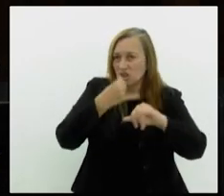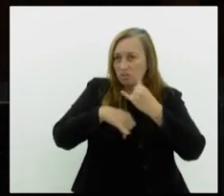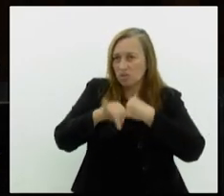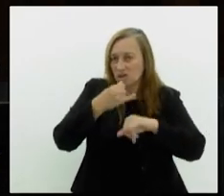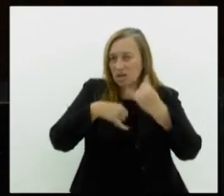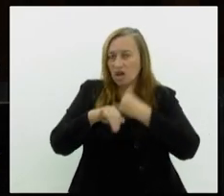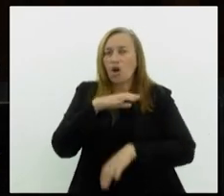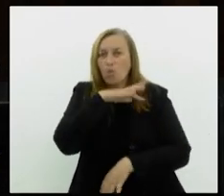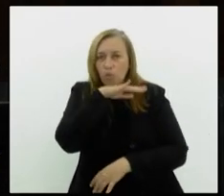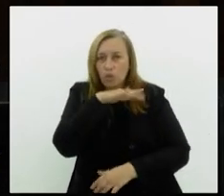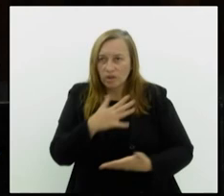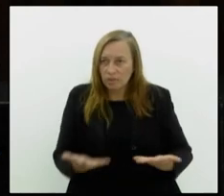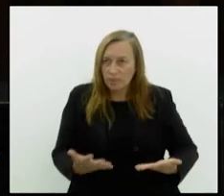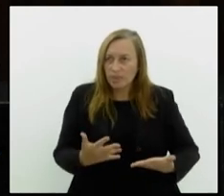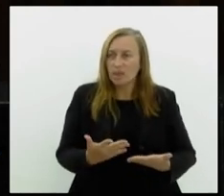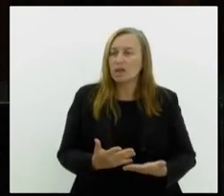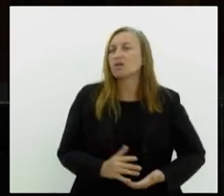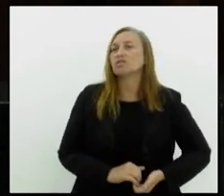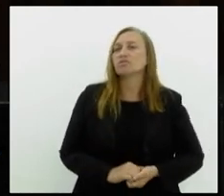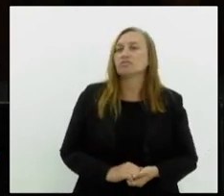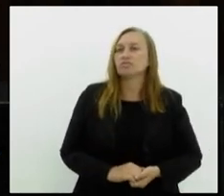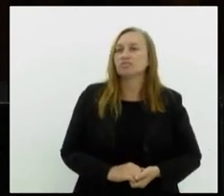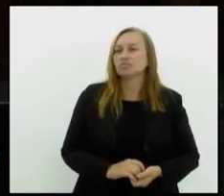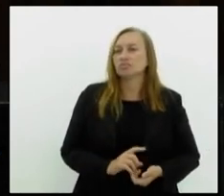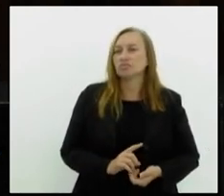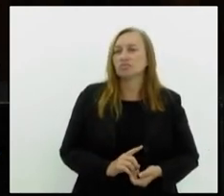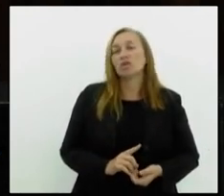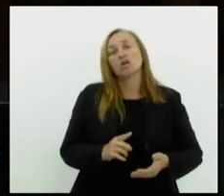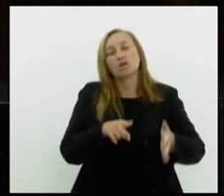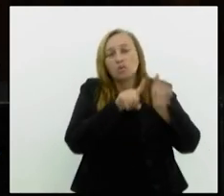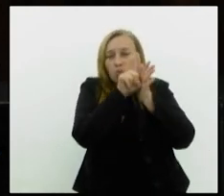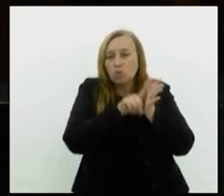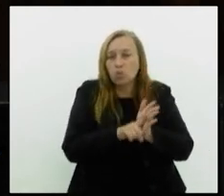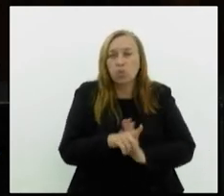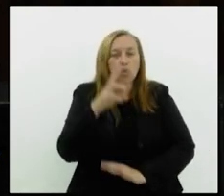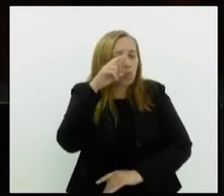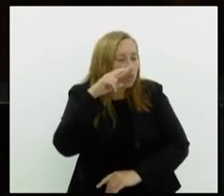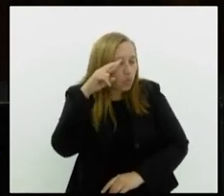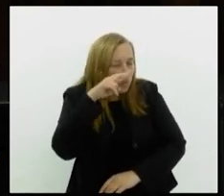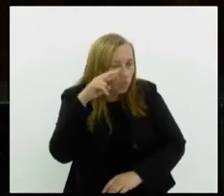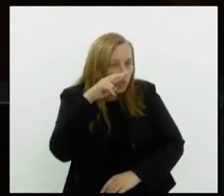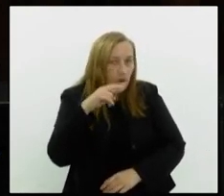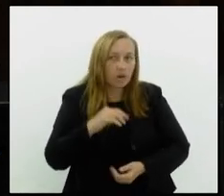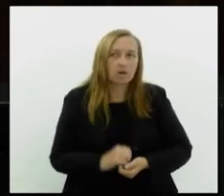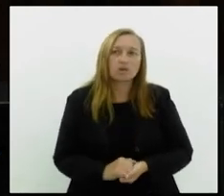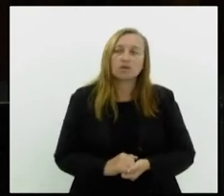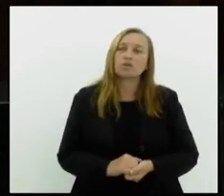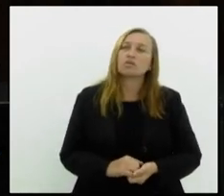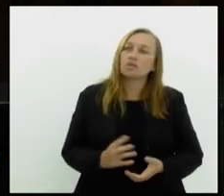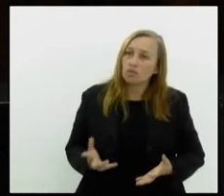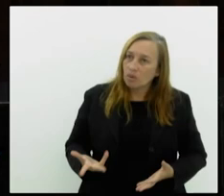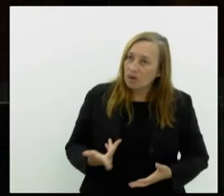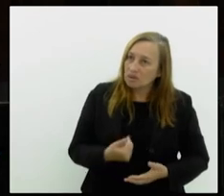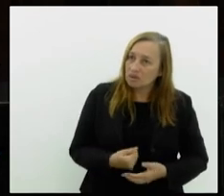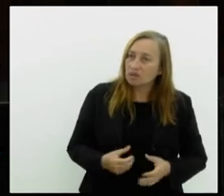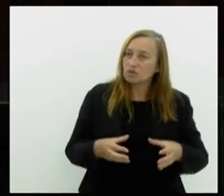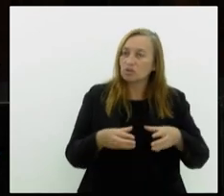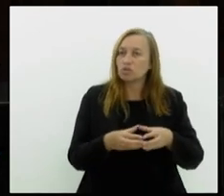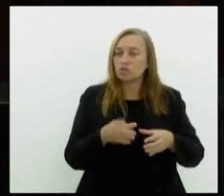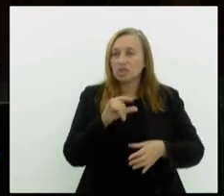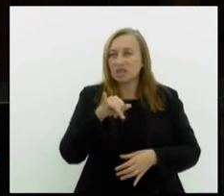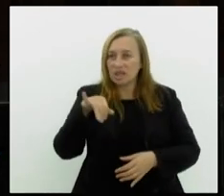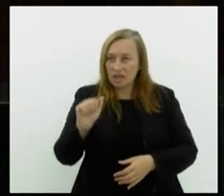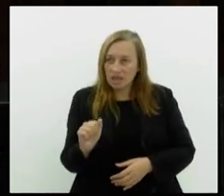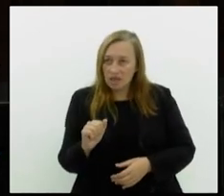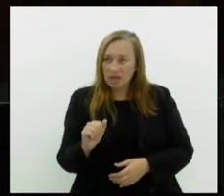qualquer juízo antecipado, até porque o caso está sendo investigado com maestria pelas equipes do INEA, que